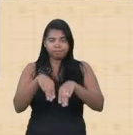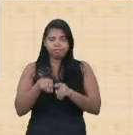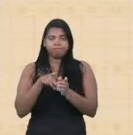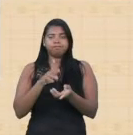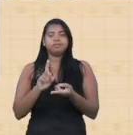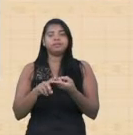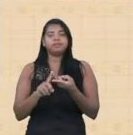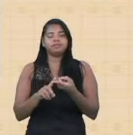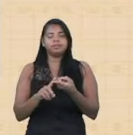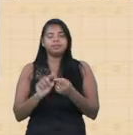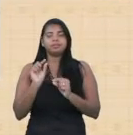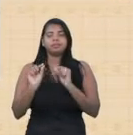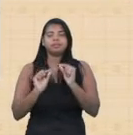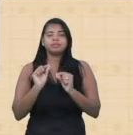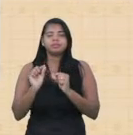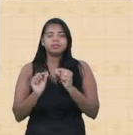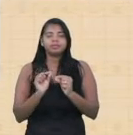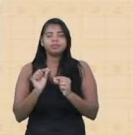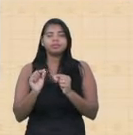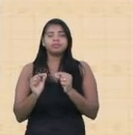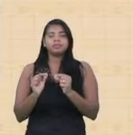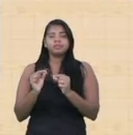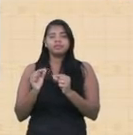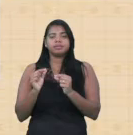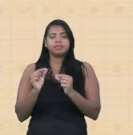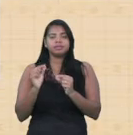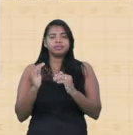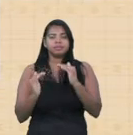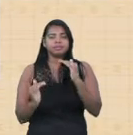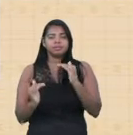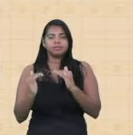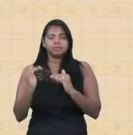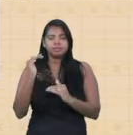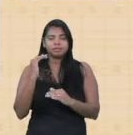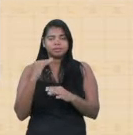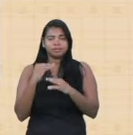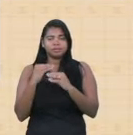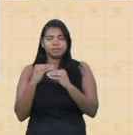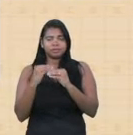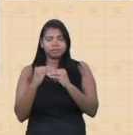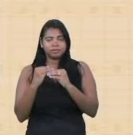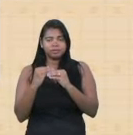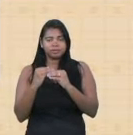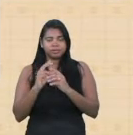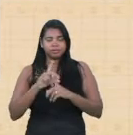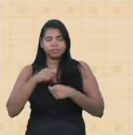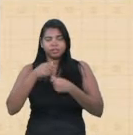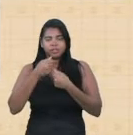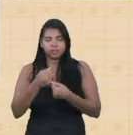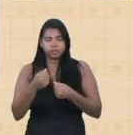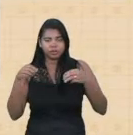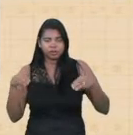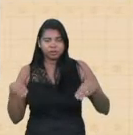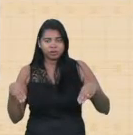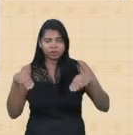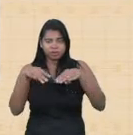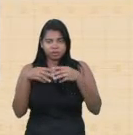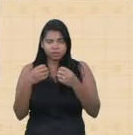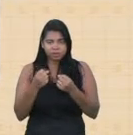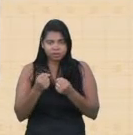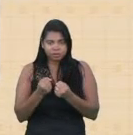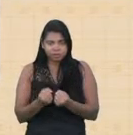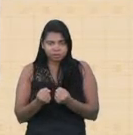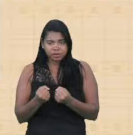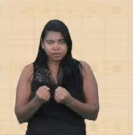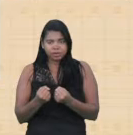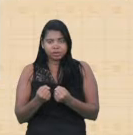de maneira que, como ela vai estar em equilíbrio, vamos igualar a força magnética à força peso, que já foi dada